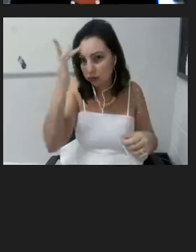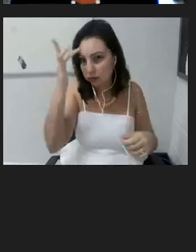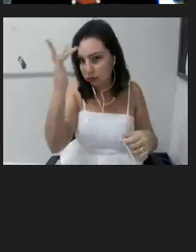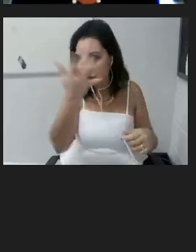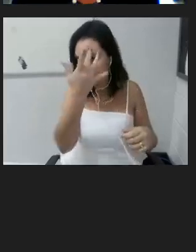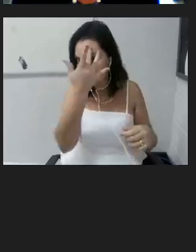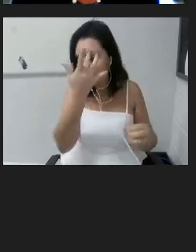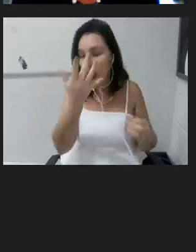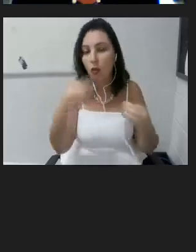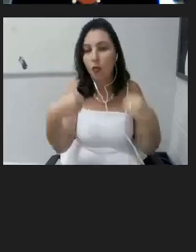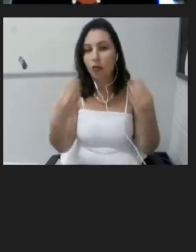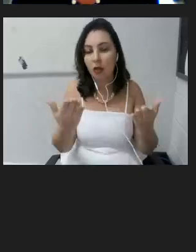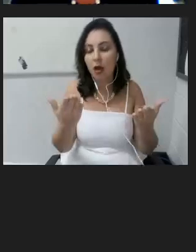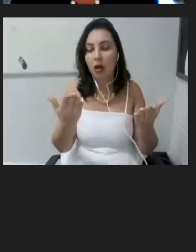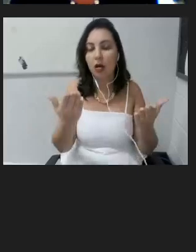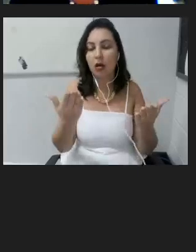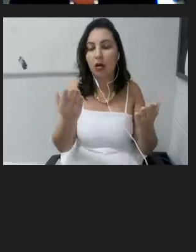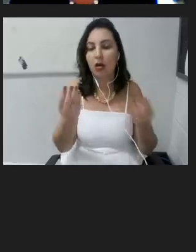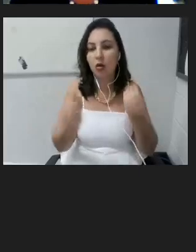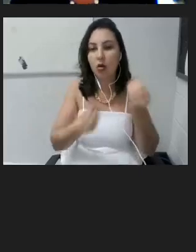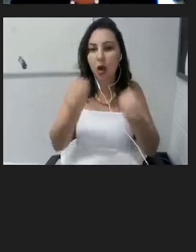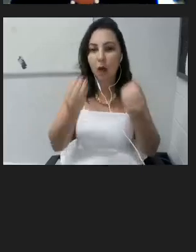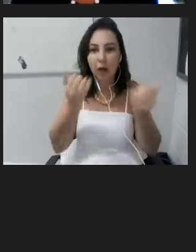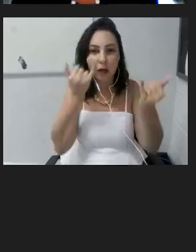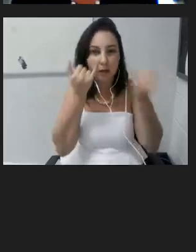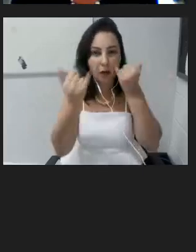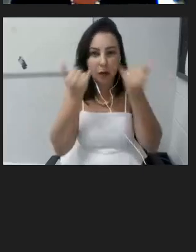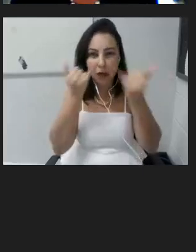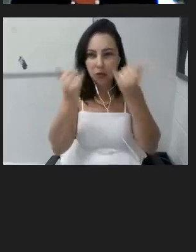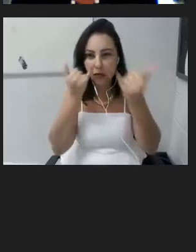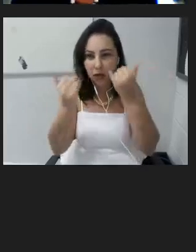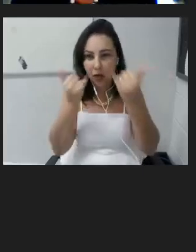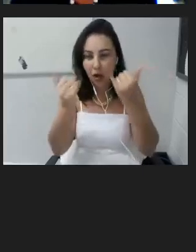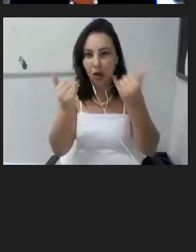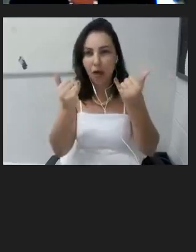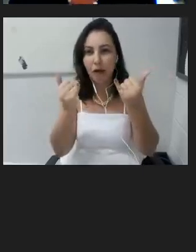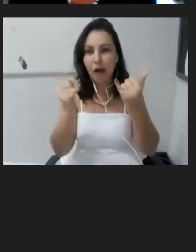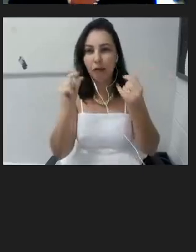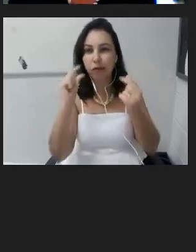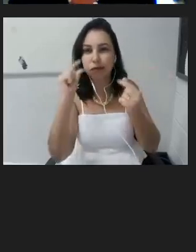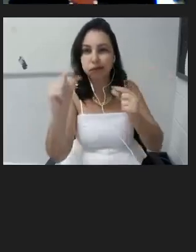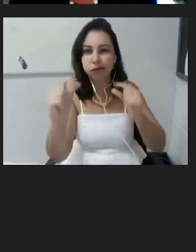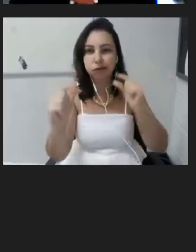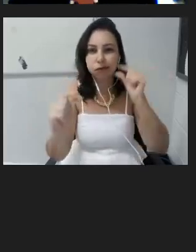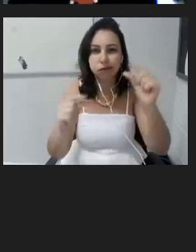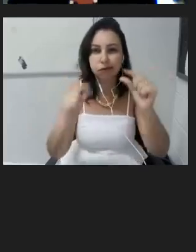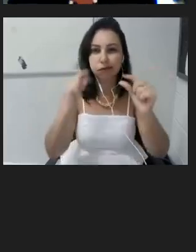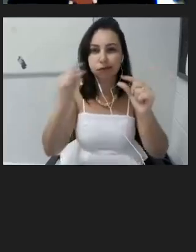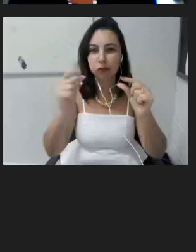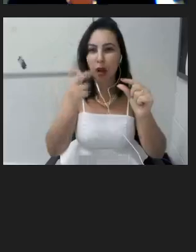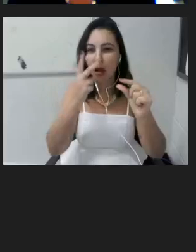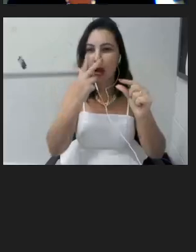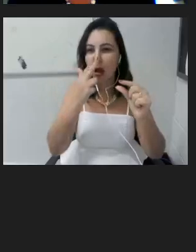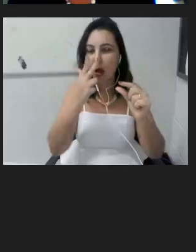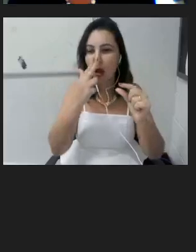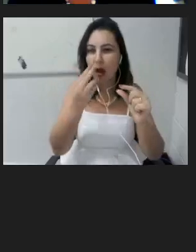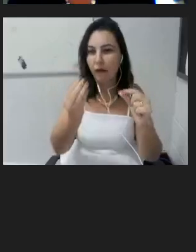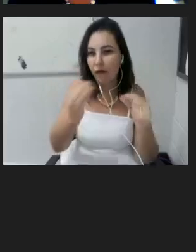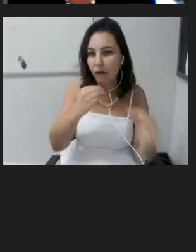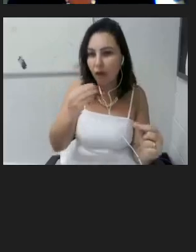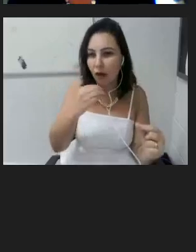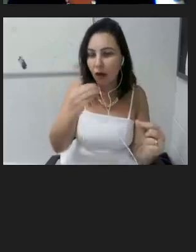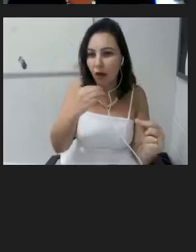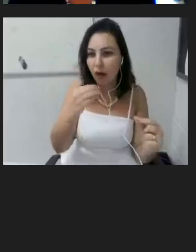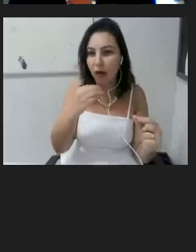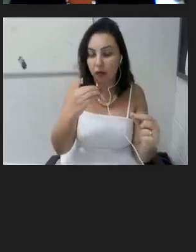com as informações que vêm fragmentadas, que vêm superficializadas, principalmente